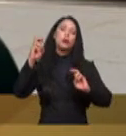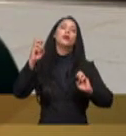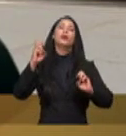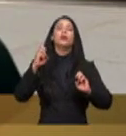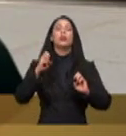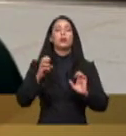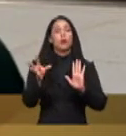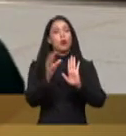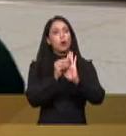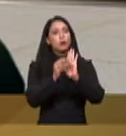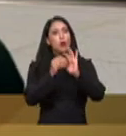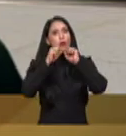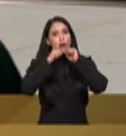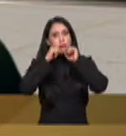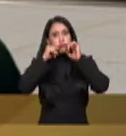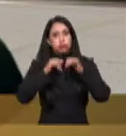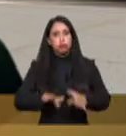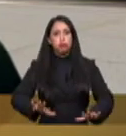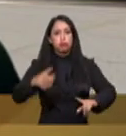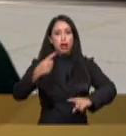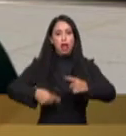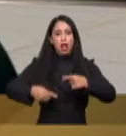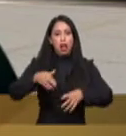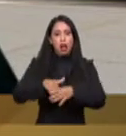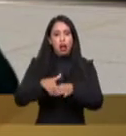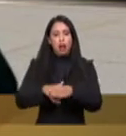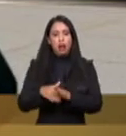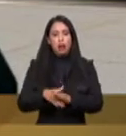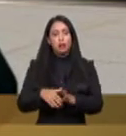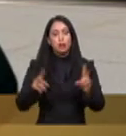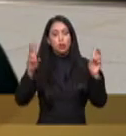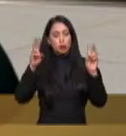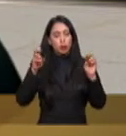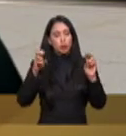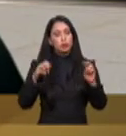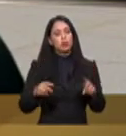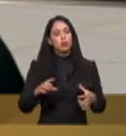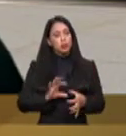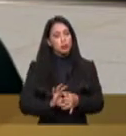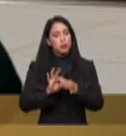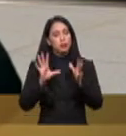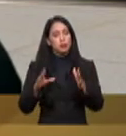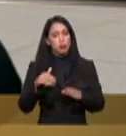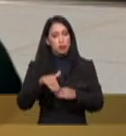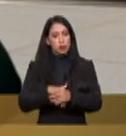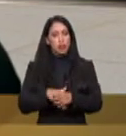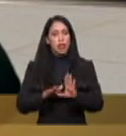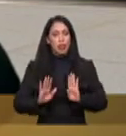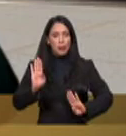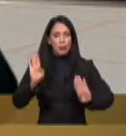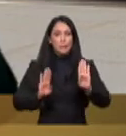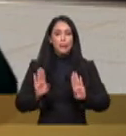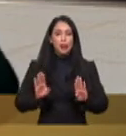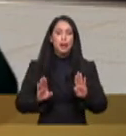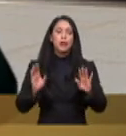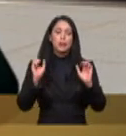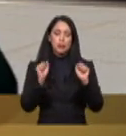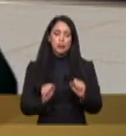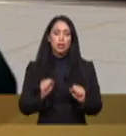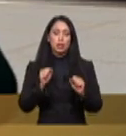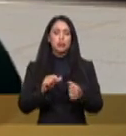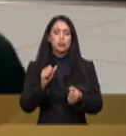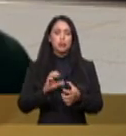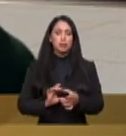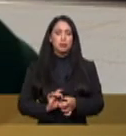impulsionamento de conteúdo político eleitoral nos termos como permitido na campanha também será permitido durante a